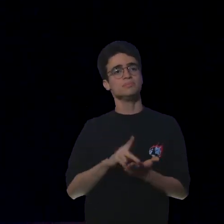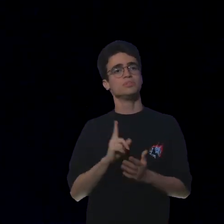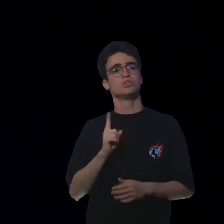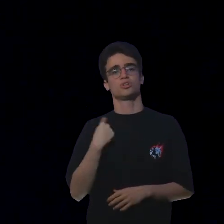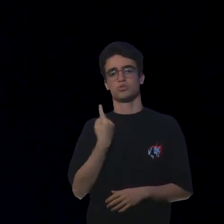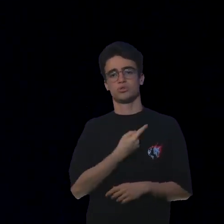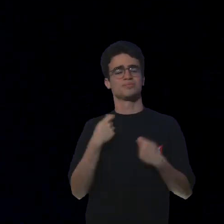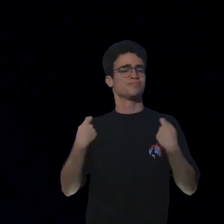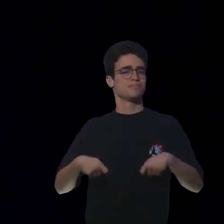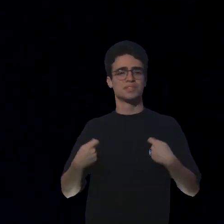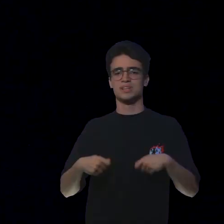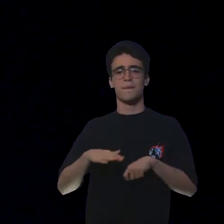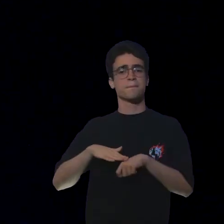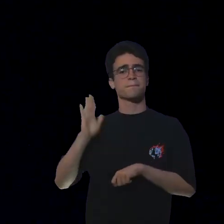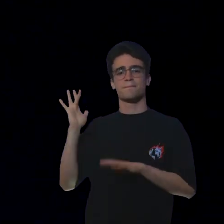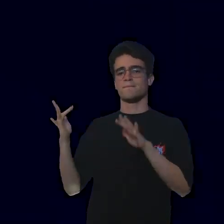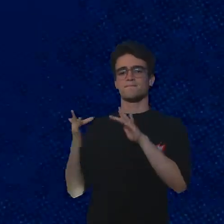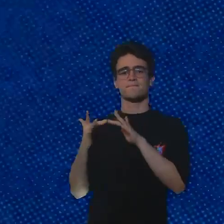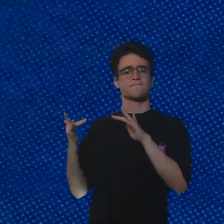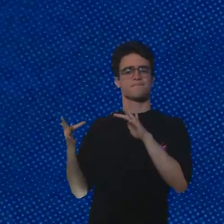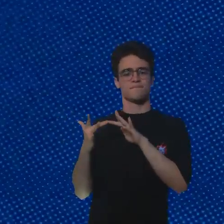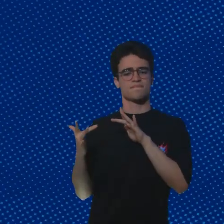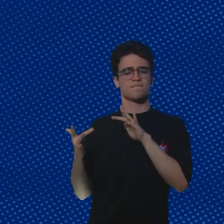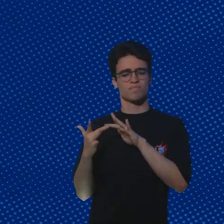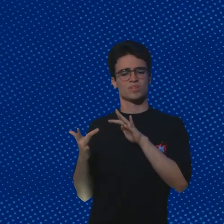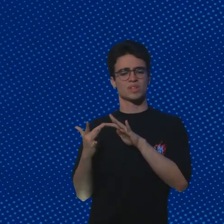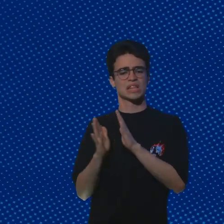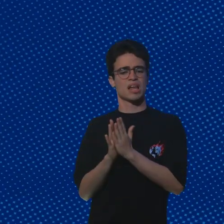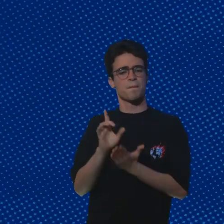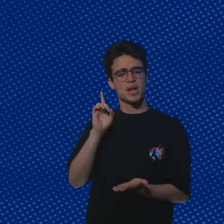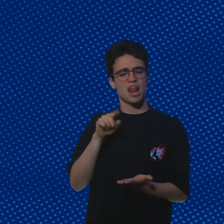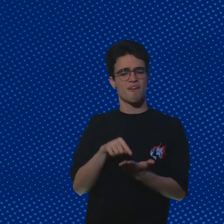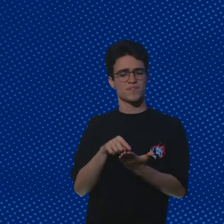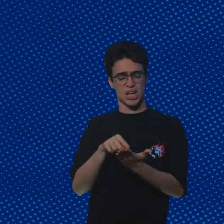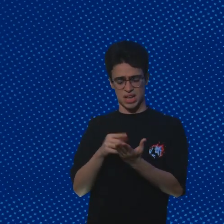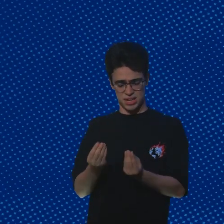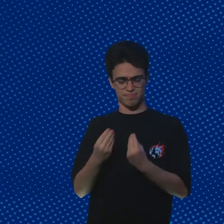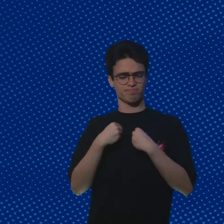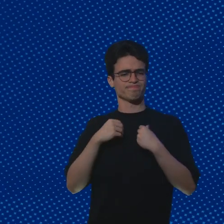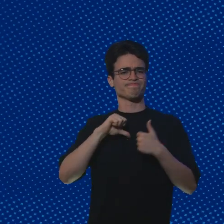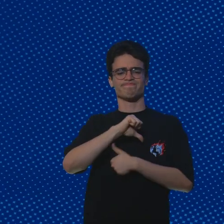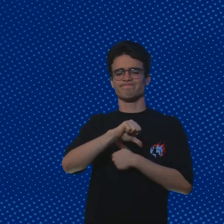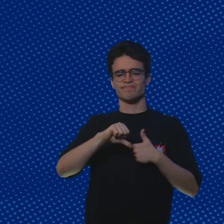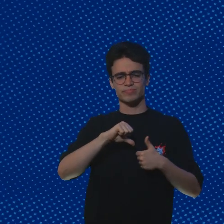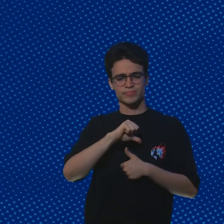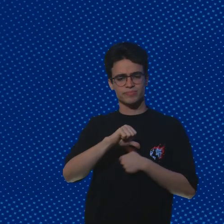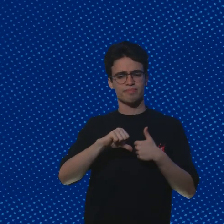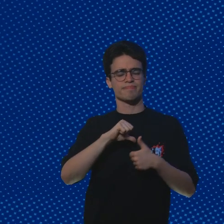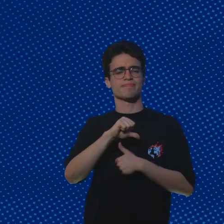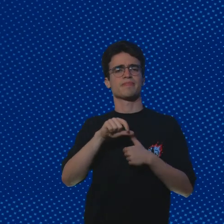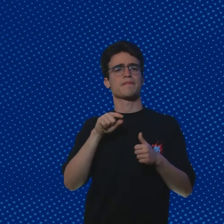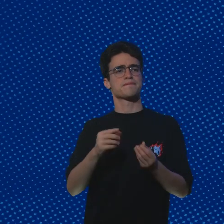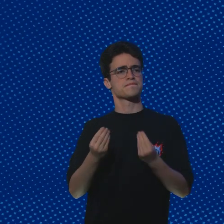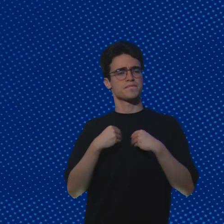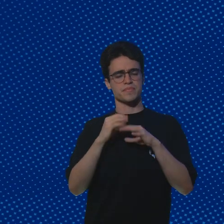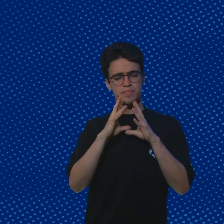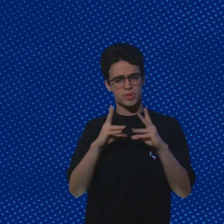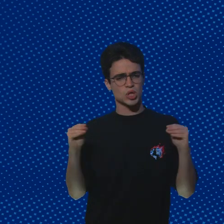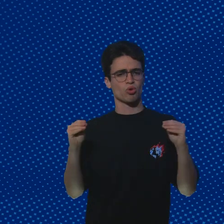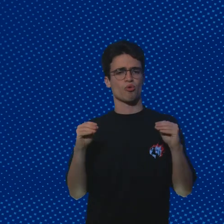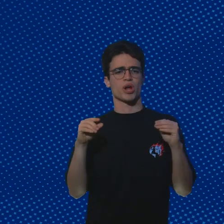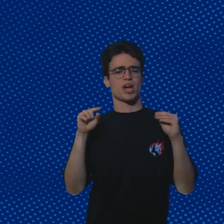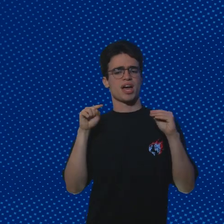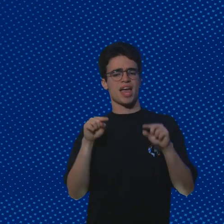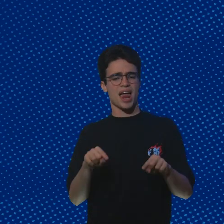mais contato com essa palavra. Porque essa palavra, ela transforma, essa palavra, ela cura, essa